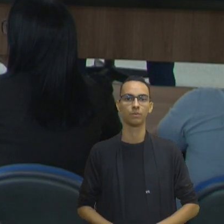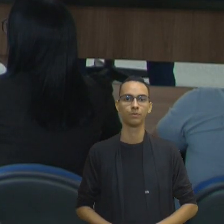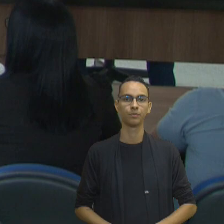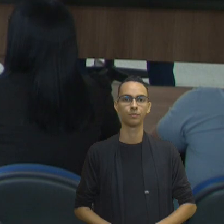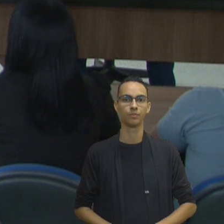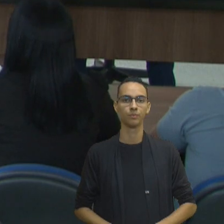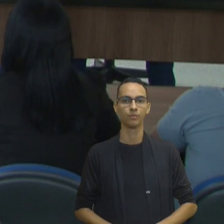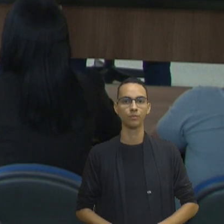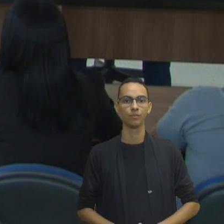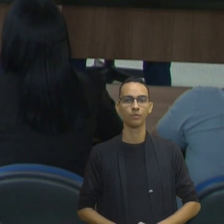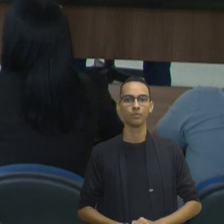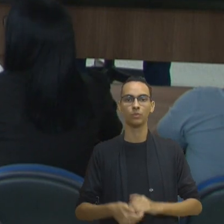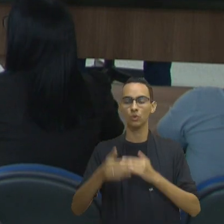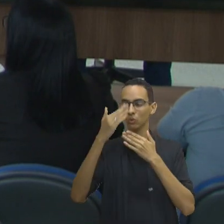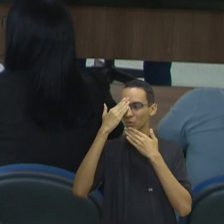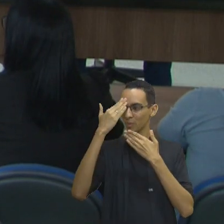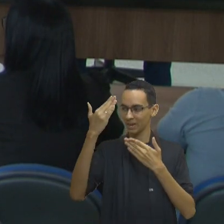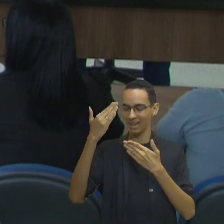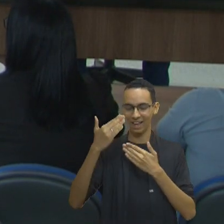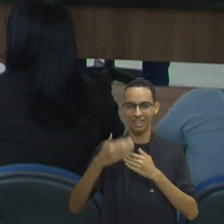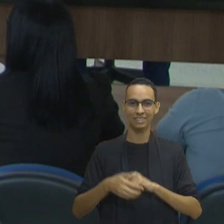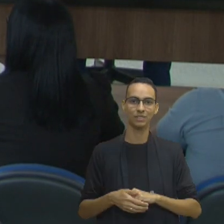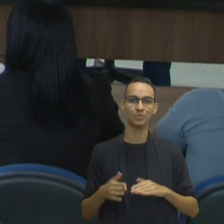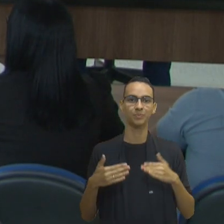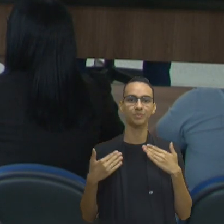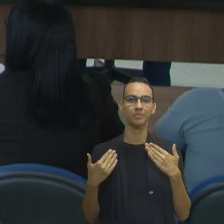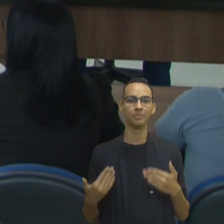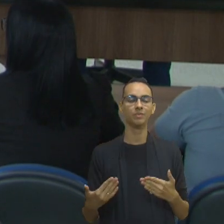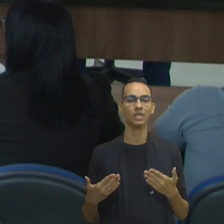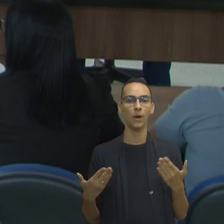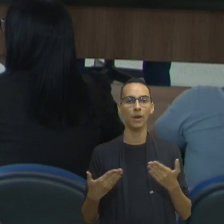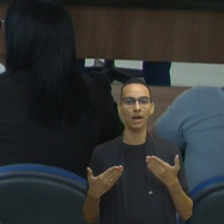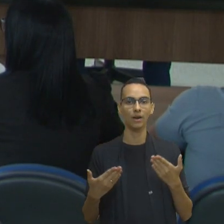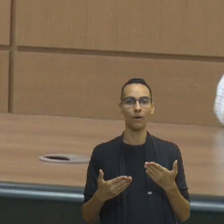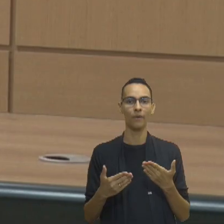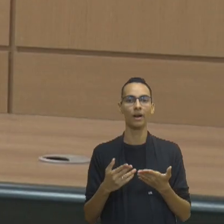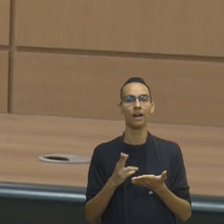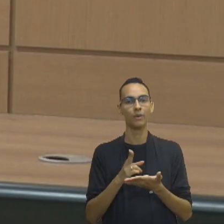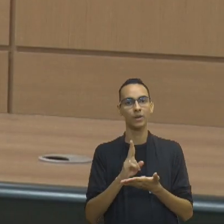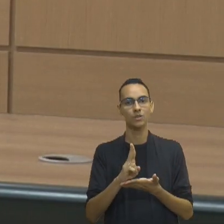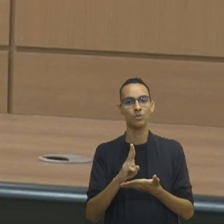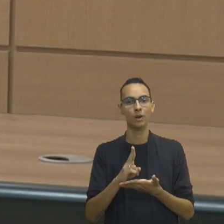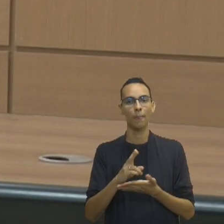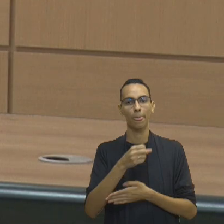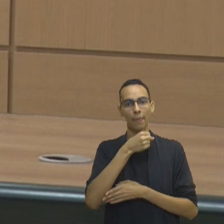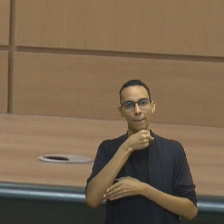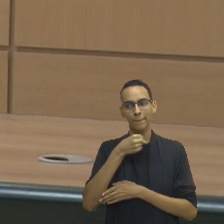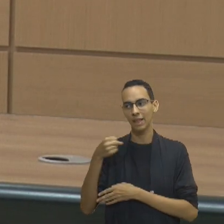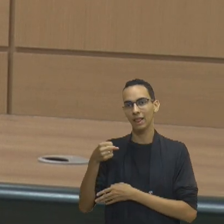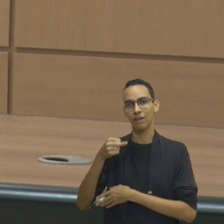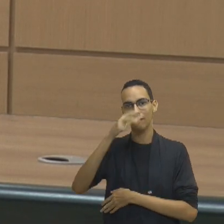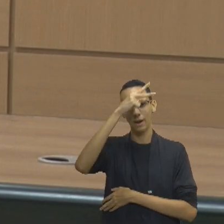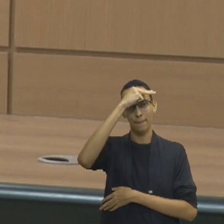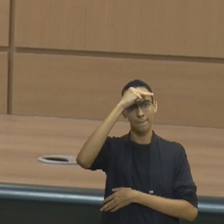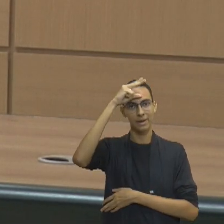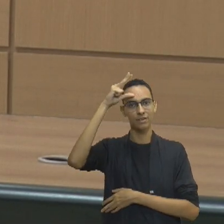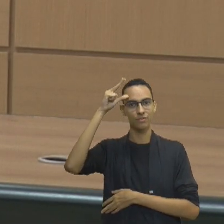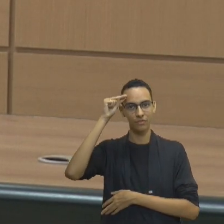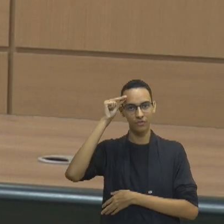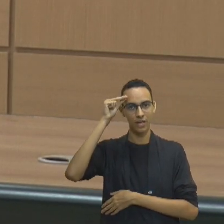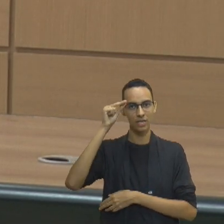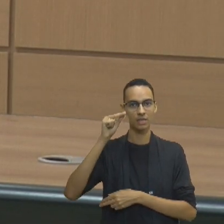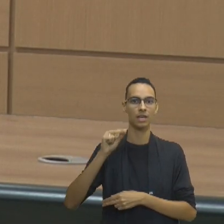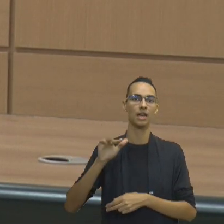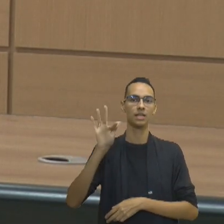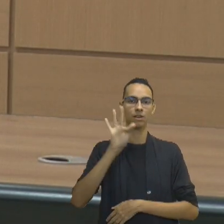Obrigada, Vinícius. Então, seguindo, eu passo a palavra à prefeita universitária,